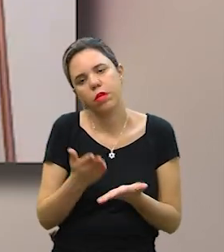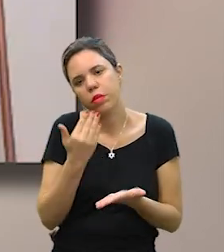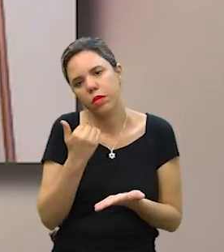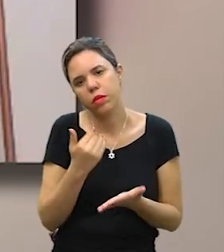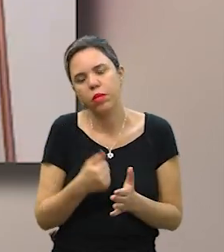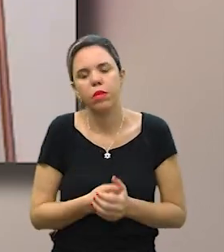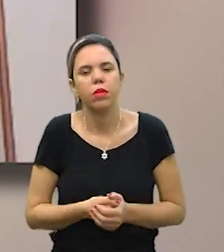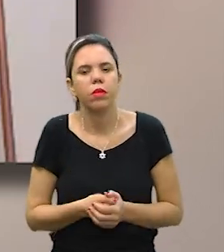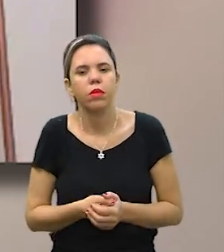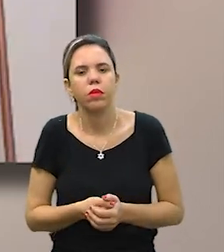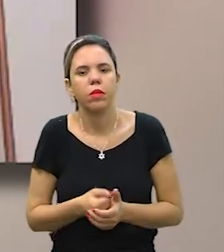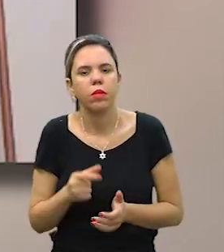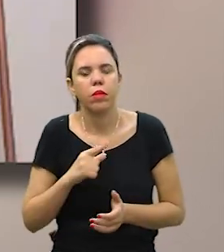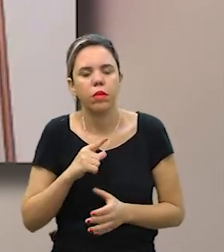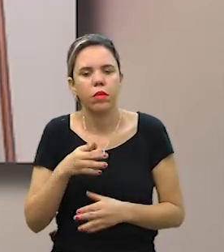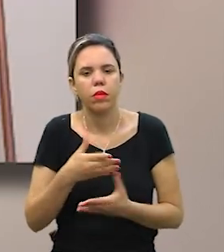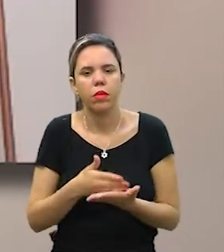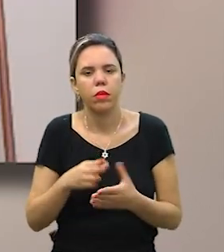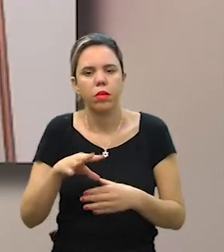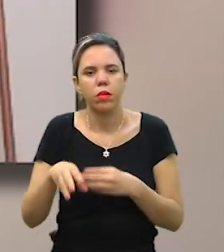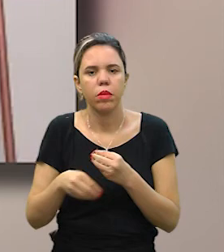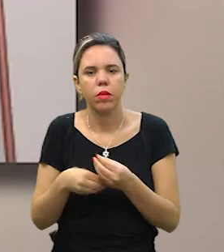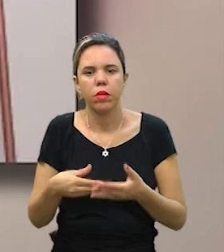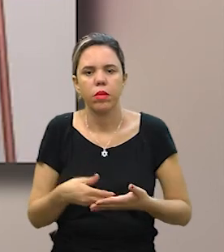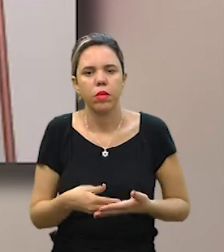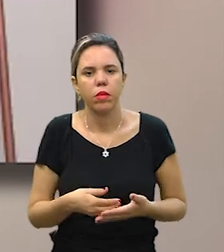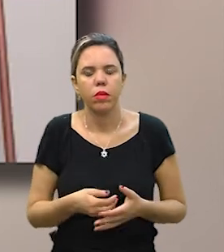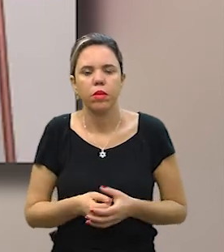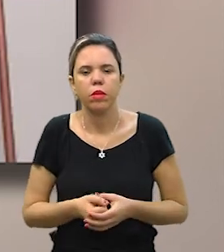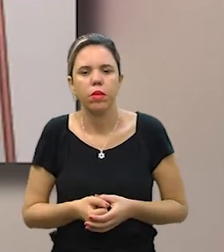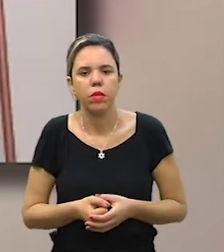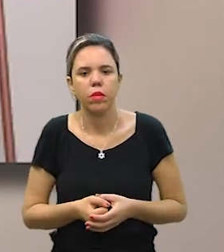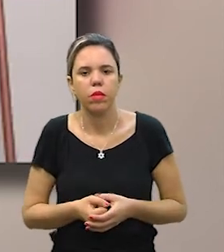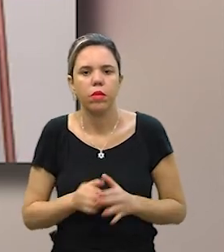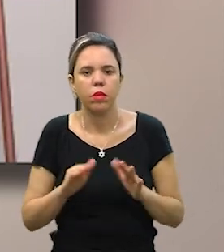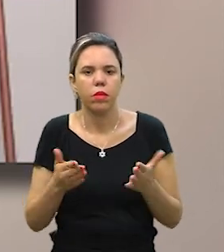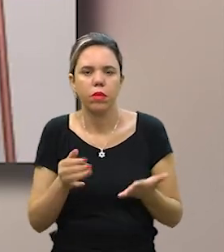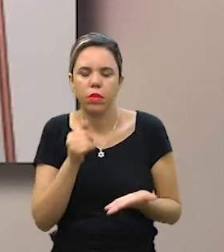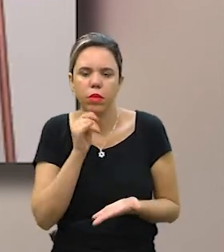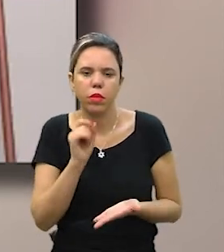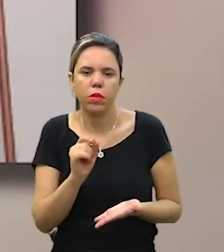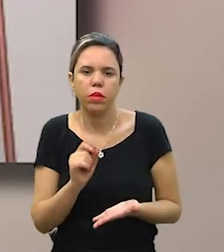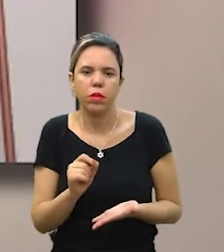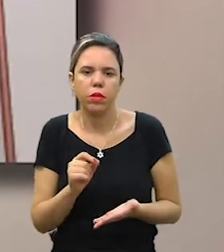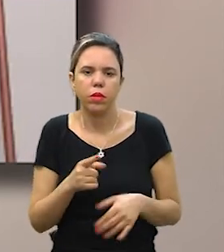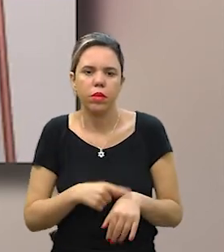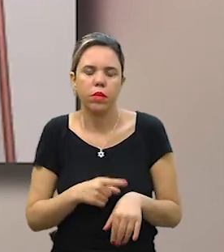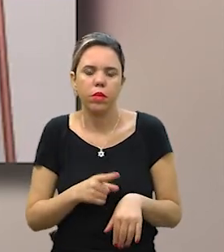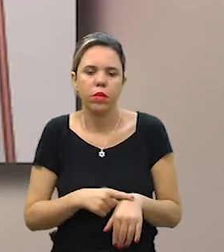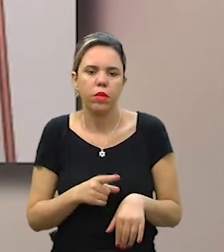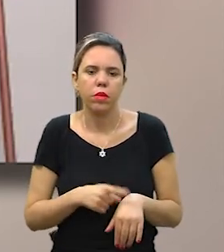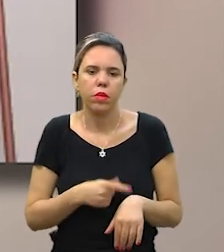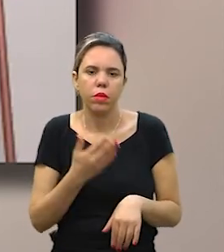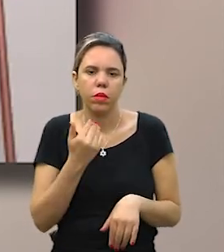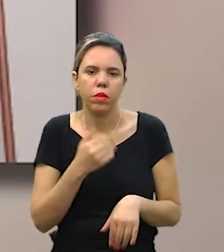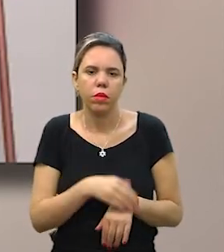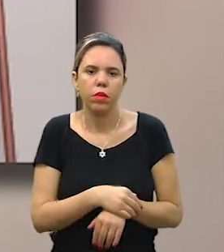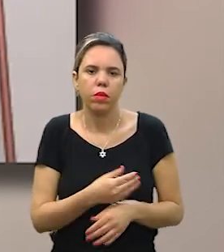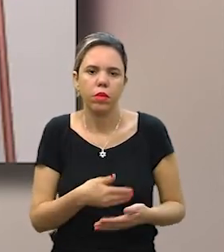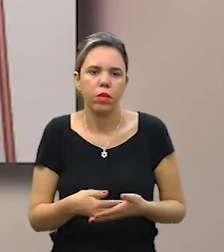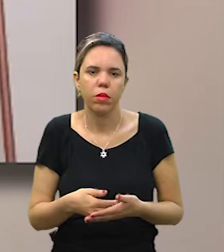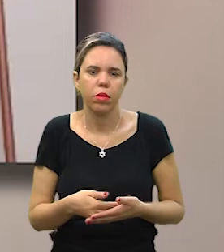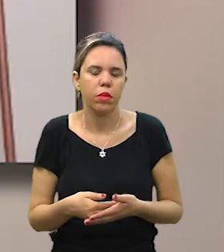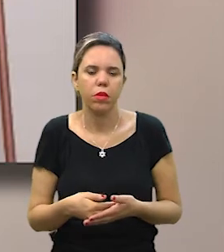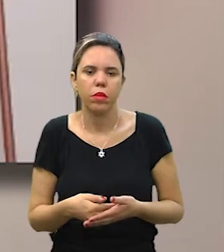início da introdução alimentar, você tem que inserir esse bebê na mesa. Então, o momento da refeição